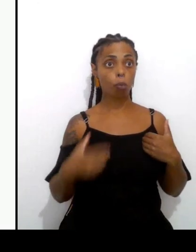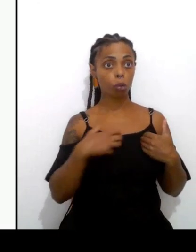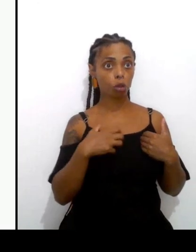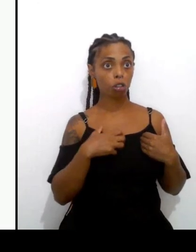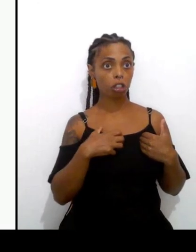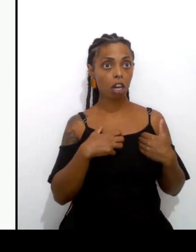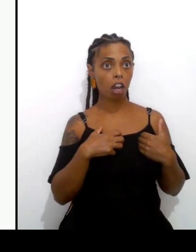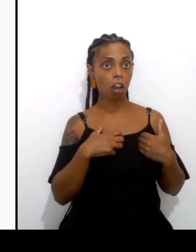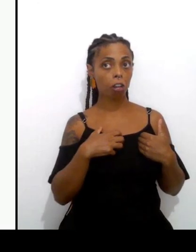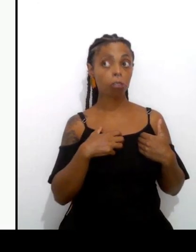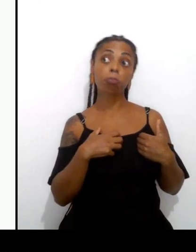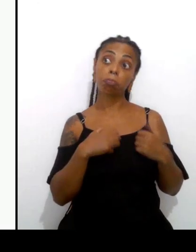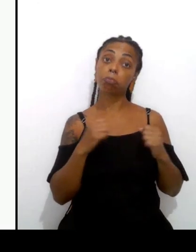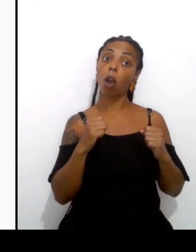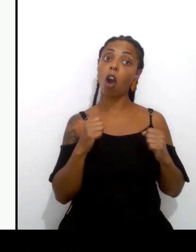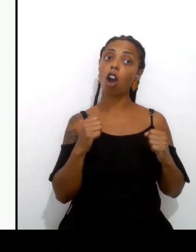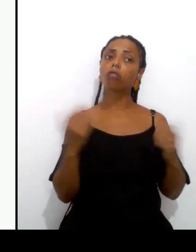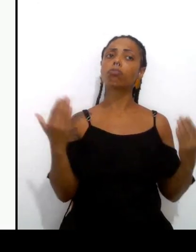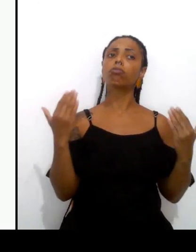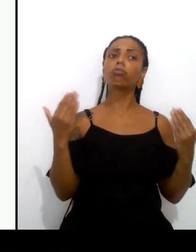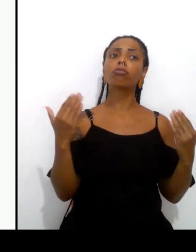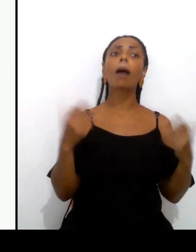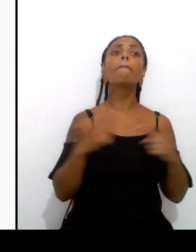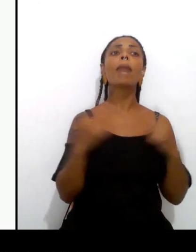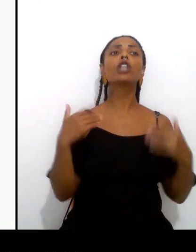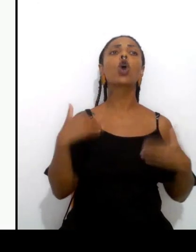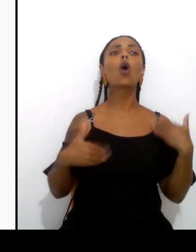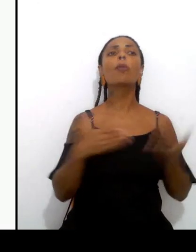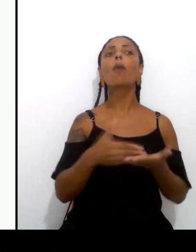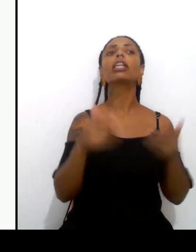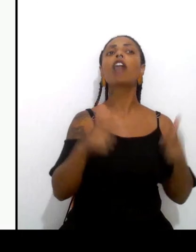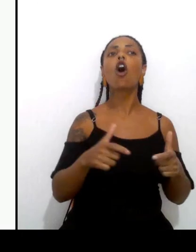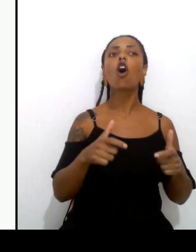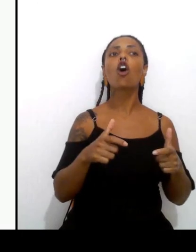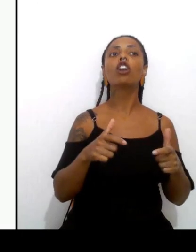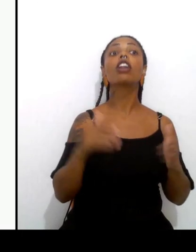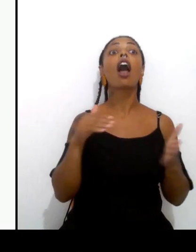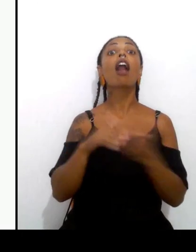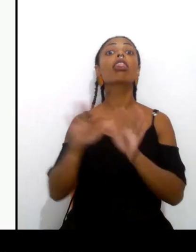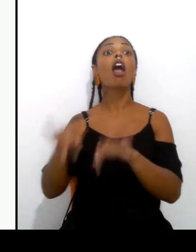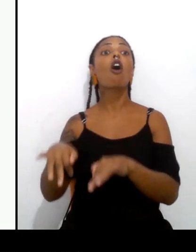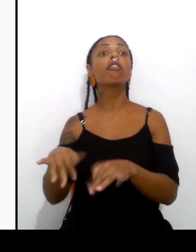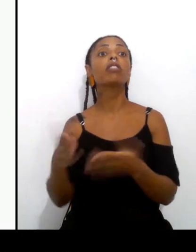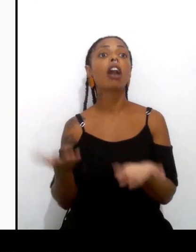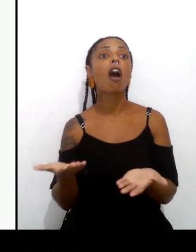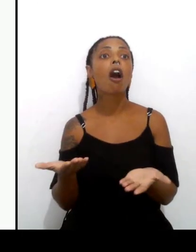o corpo e onde acaba esse corpo algo parecido no próximo slide